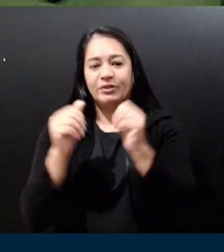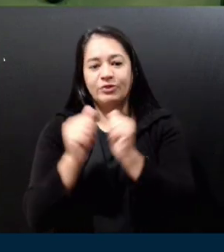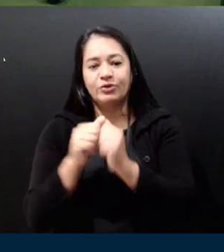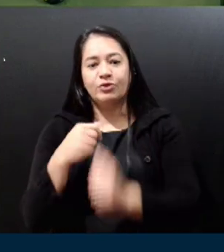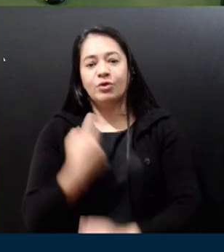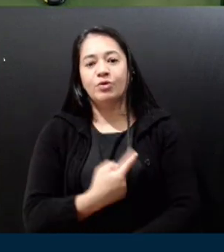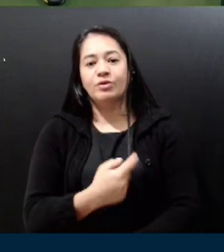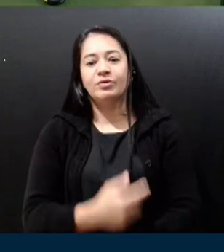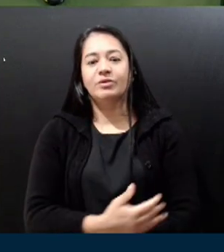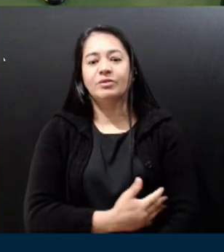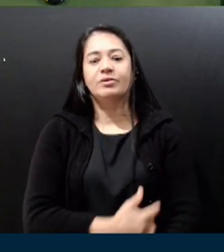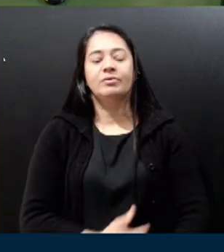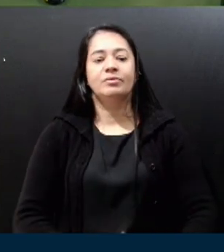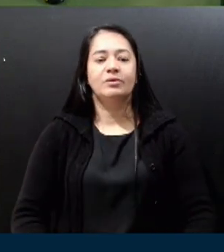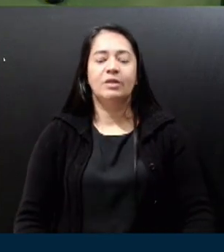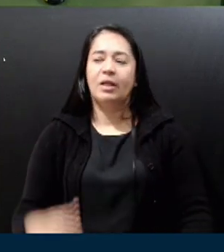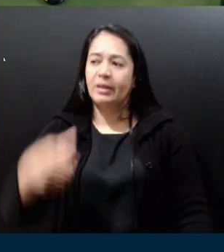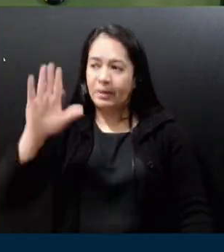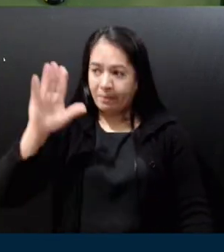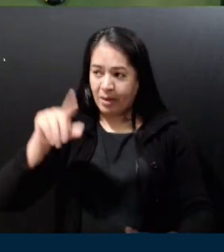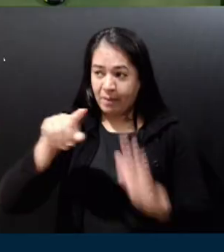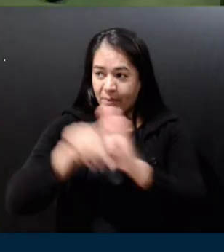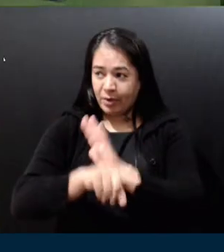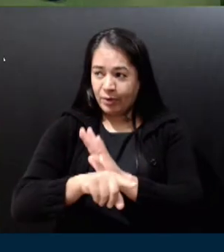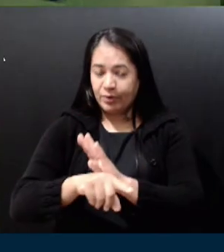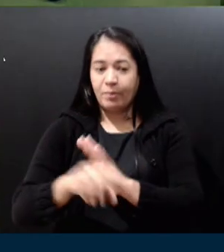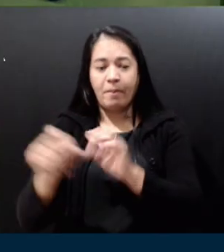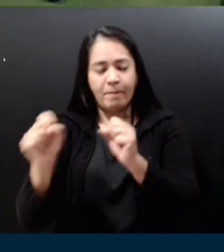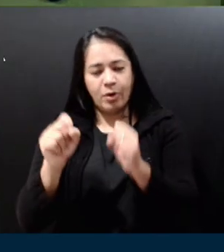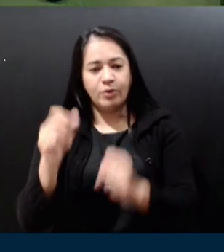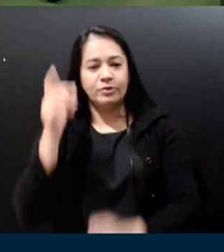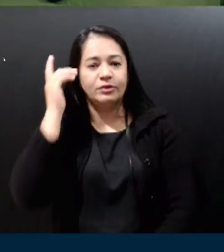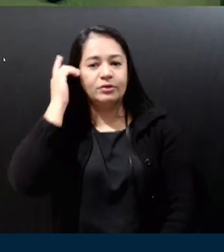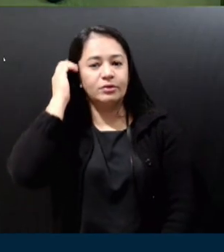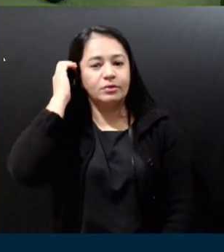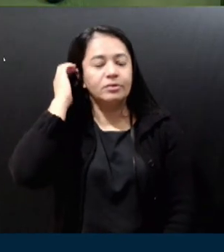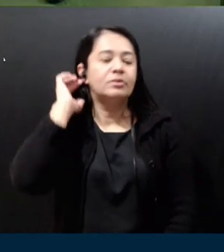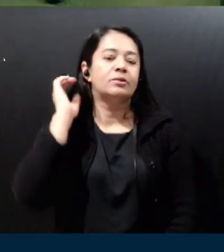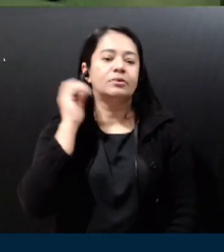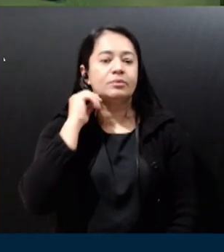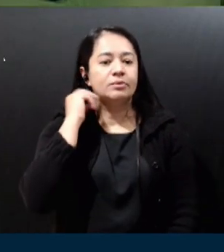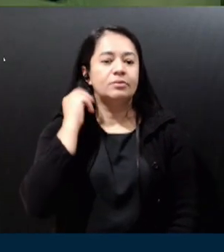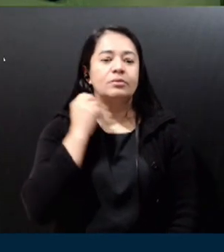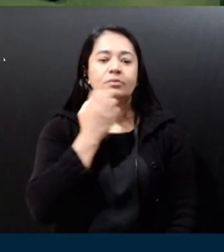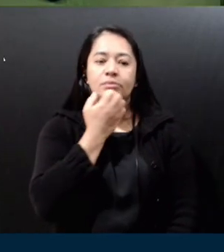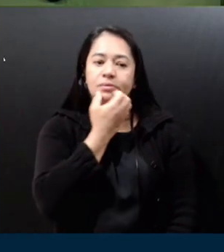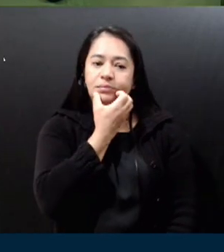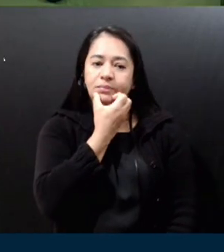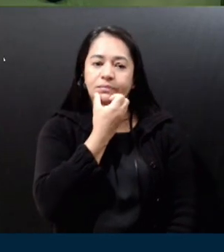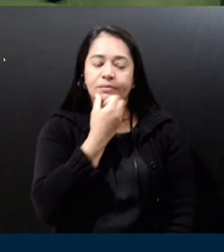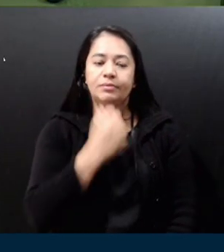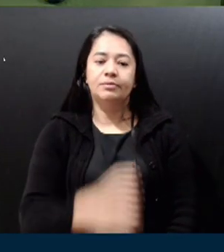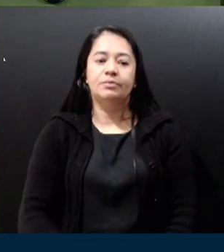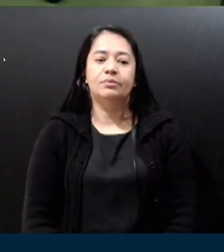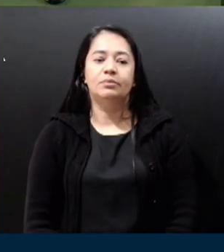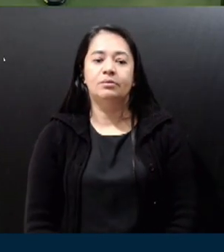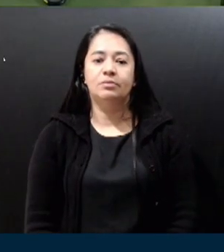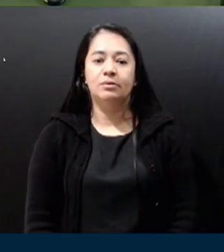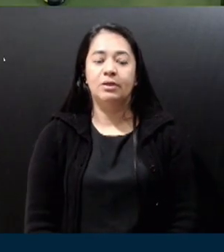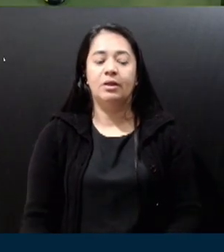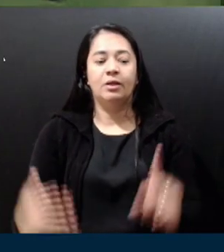tem mais? Se tiver, pode mandar. Vamos lá conversar com os nossos telespectadores. A Aninha do Jardim